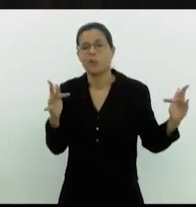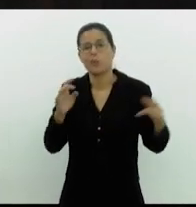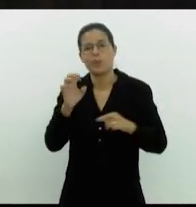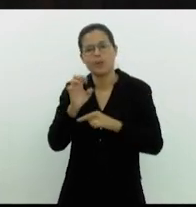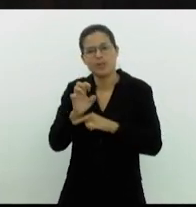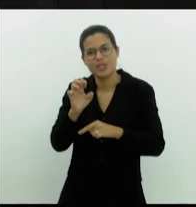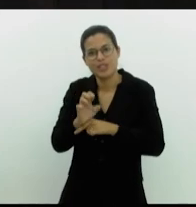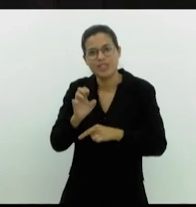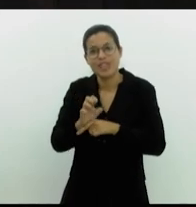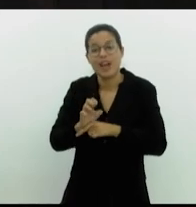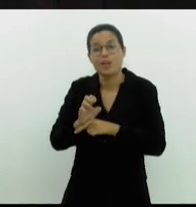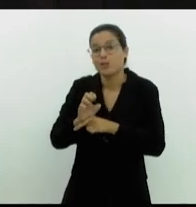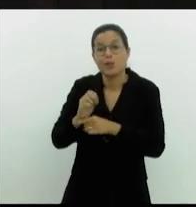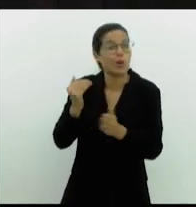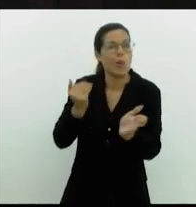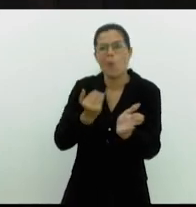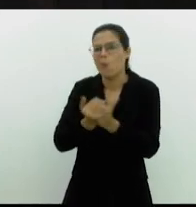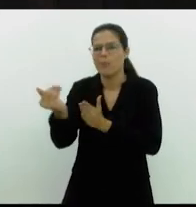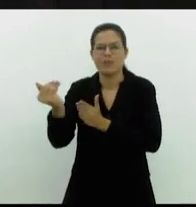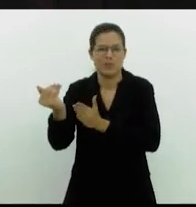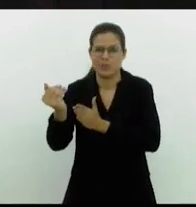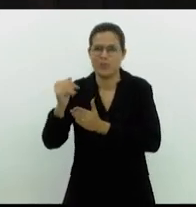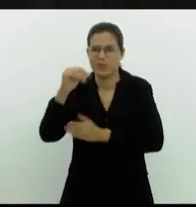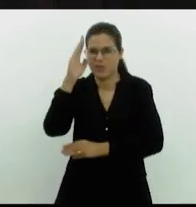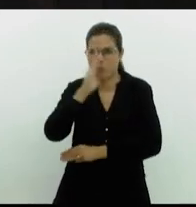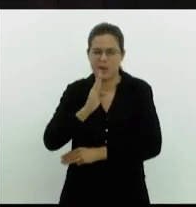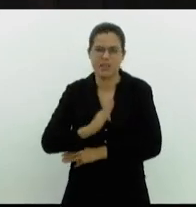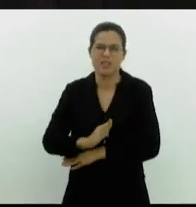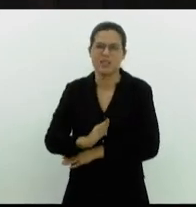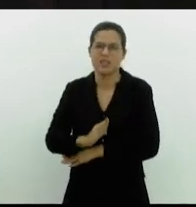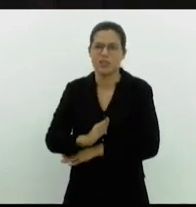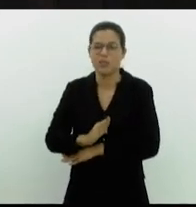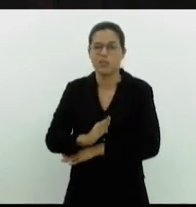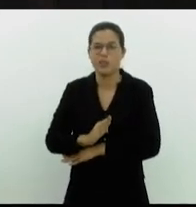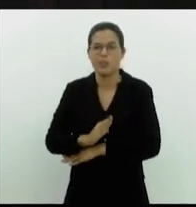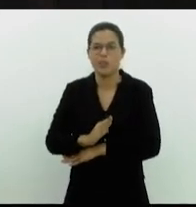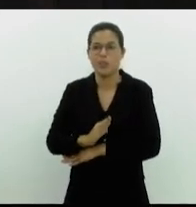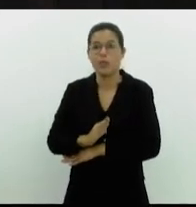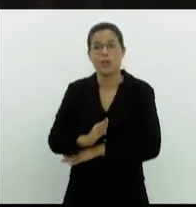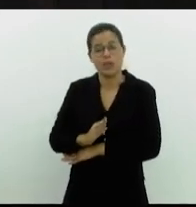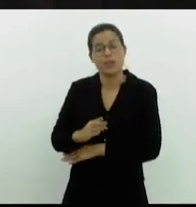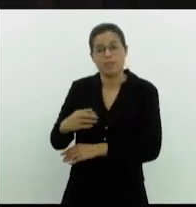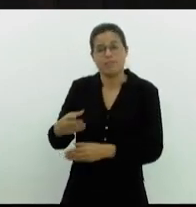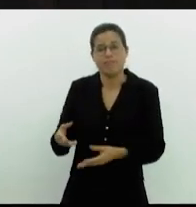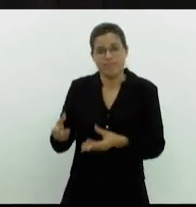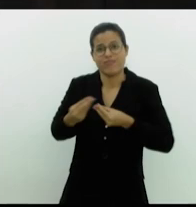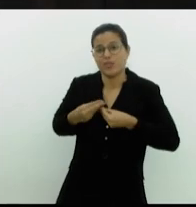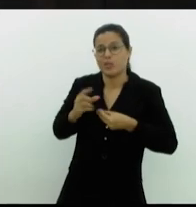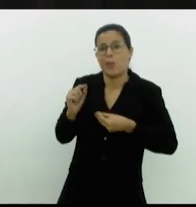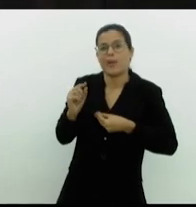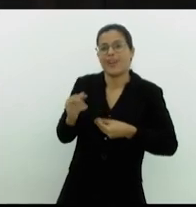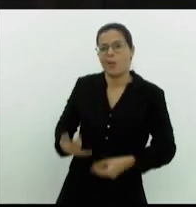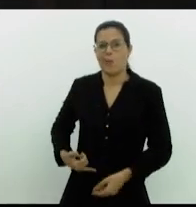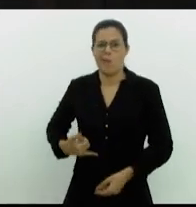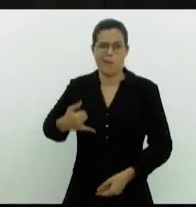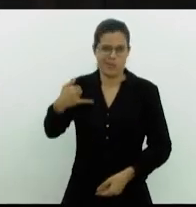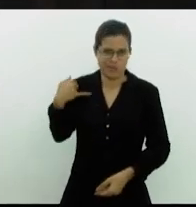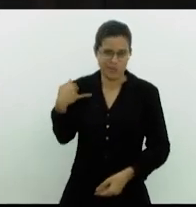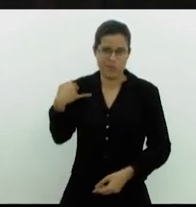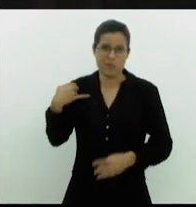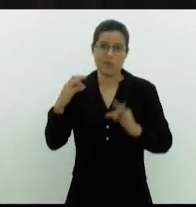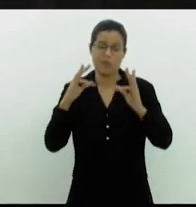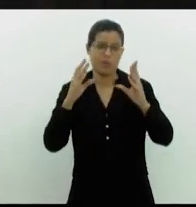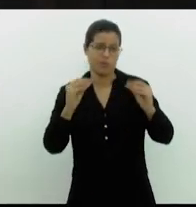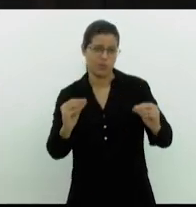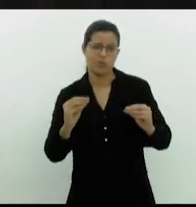Estado vanguardista, de um Estado que nos orgulha, né, e que orgulha todo